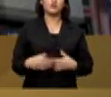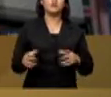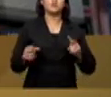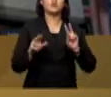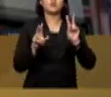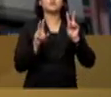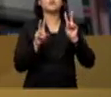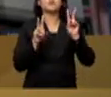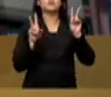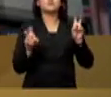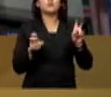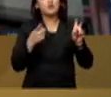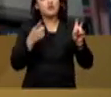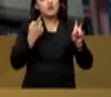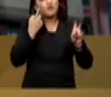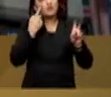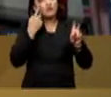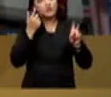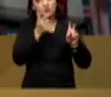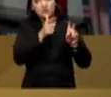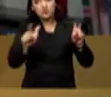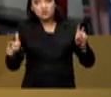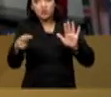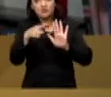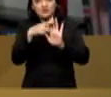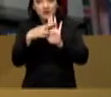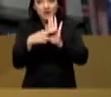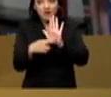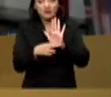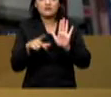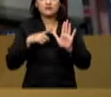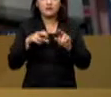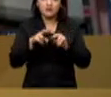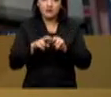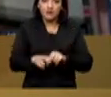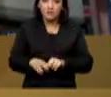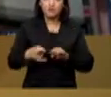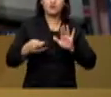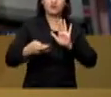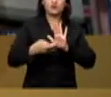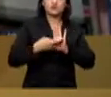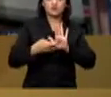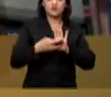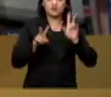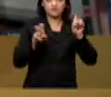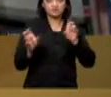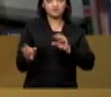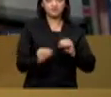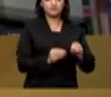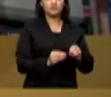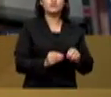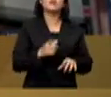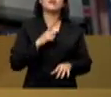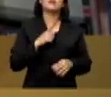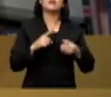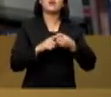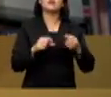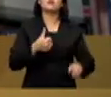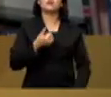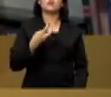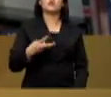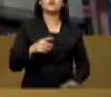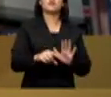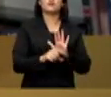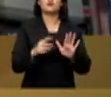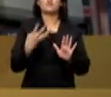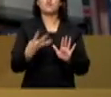abro aspas, observados os demais critérios determinados pelo regulamento, fecho aspas, presente no artigo 13, parágrafo